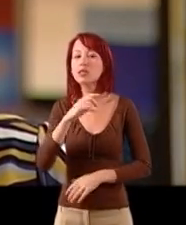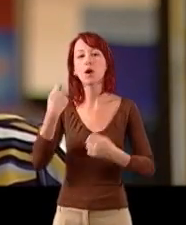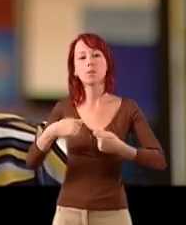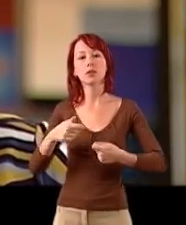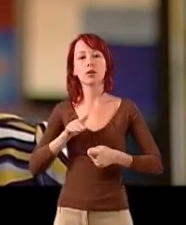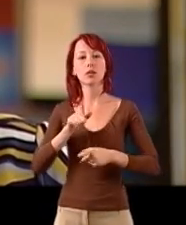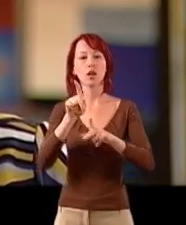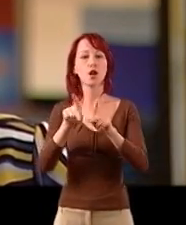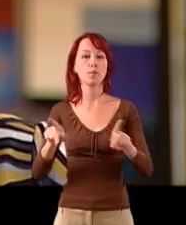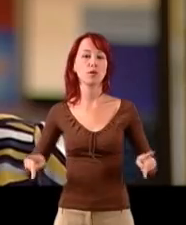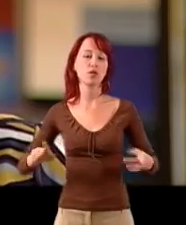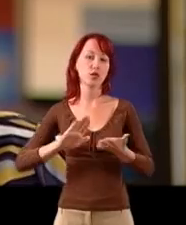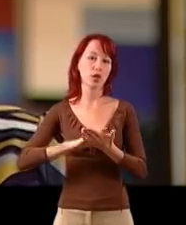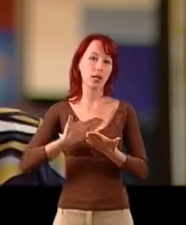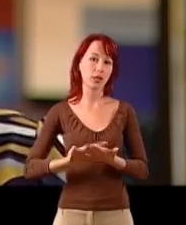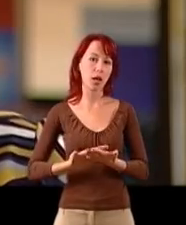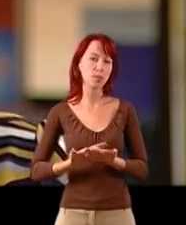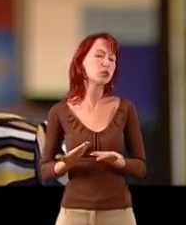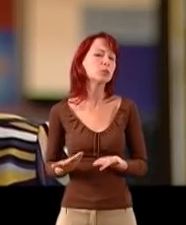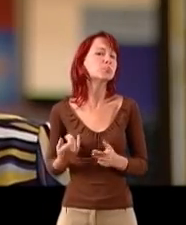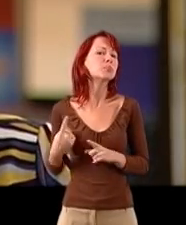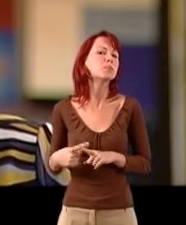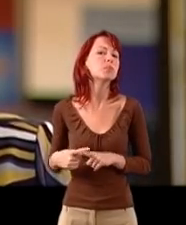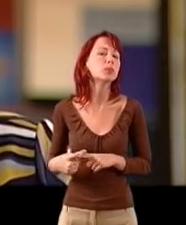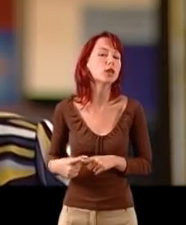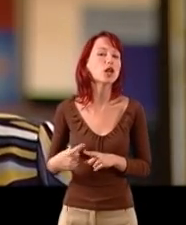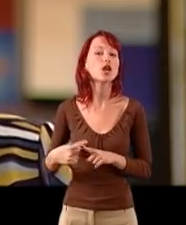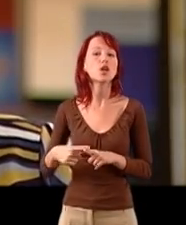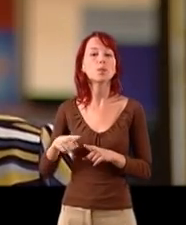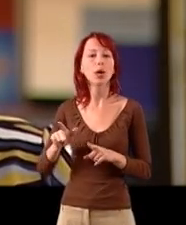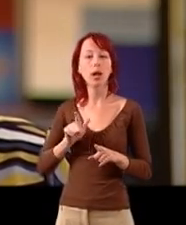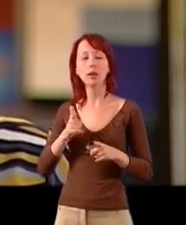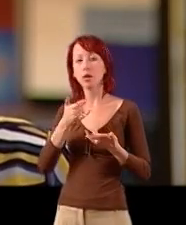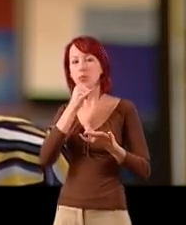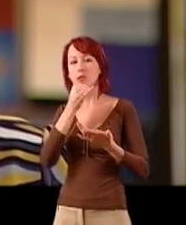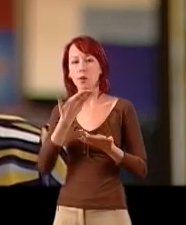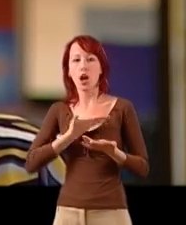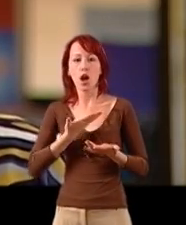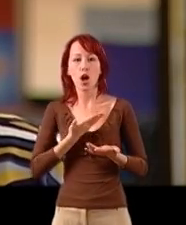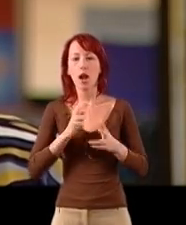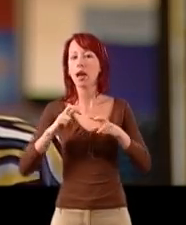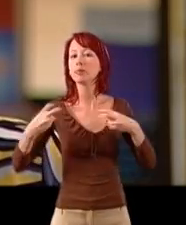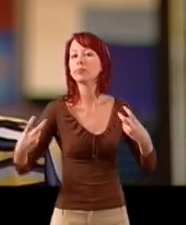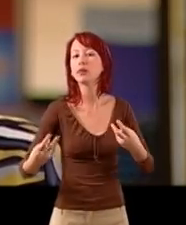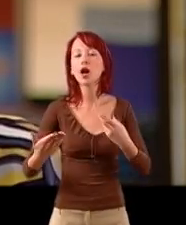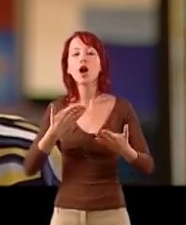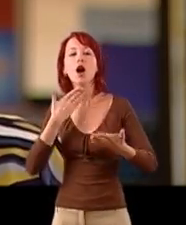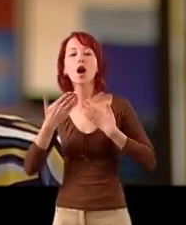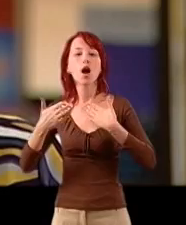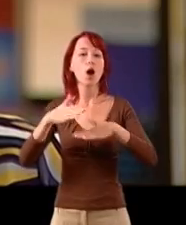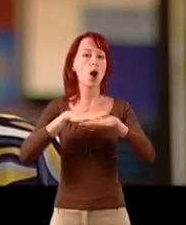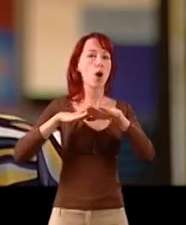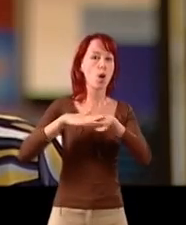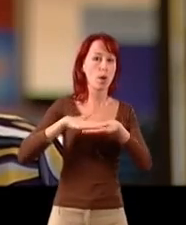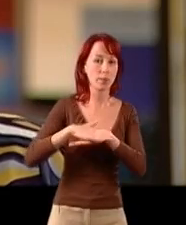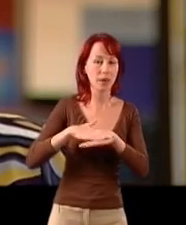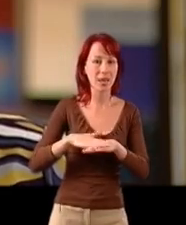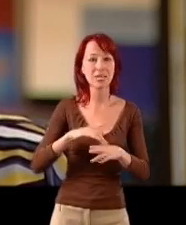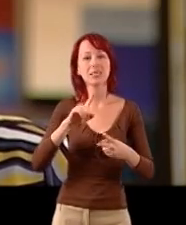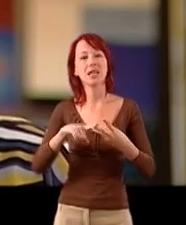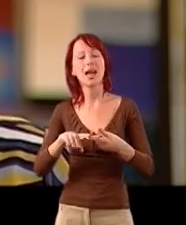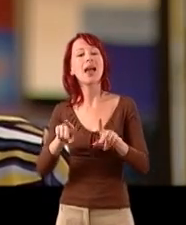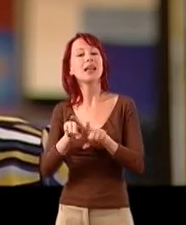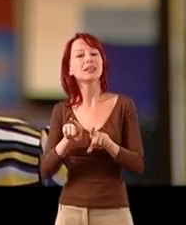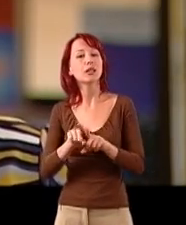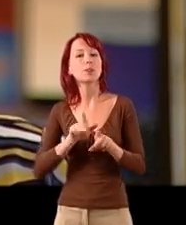um professor intérprete. Por que um professor intérprete? Porque tem a roda de conversa, a criança surda não está participando. Tem